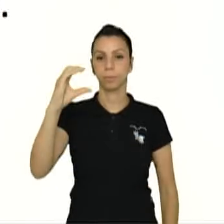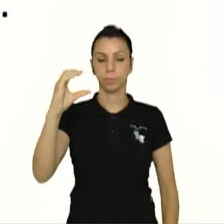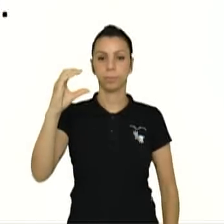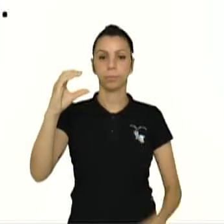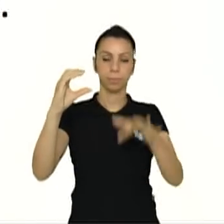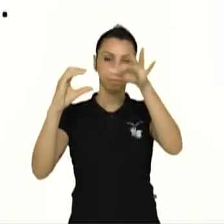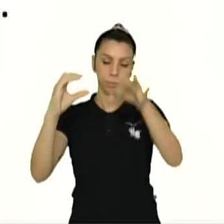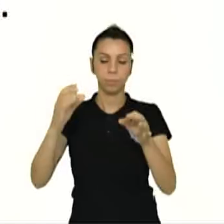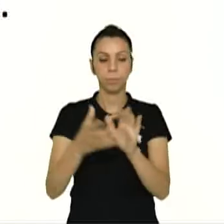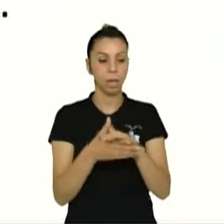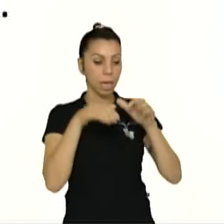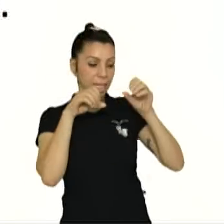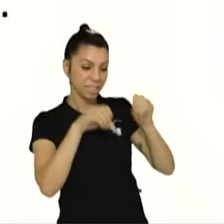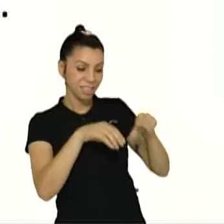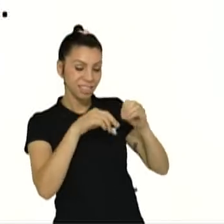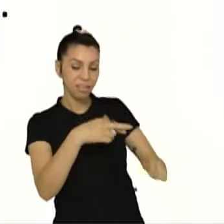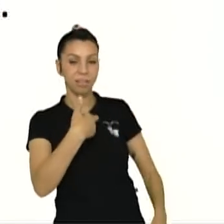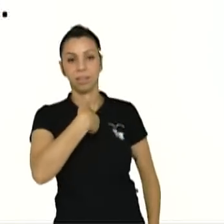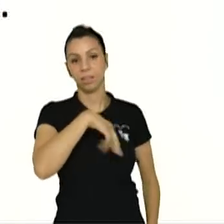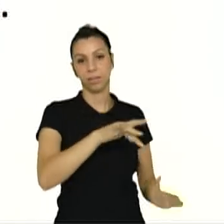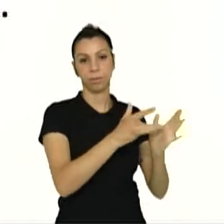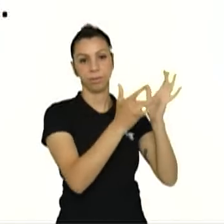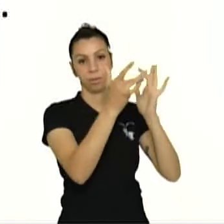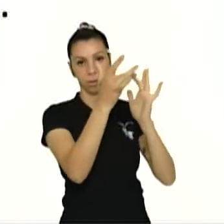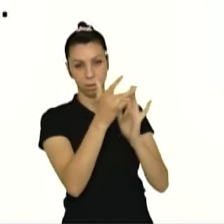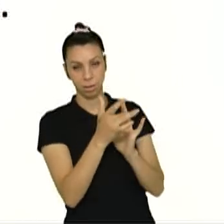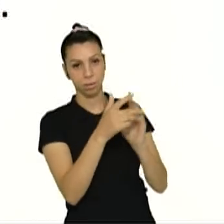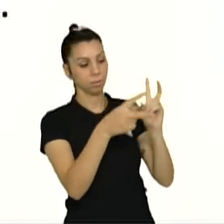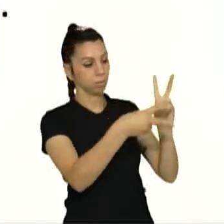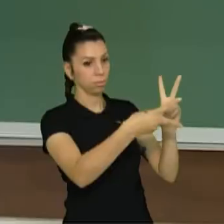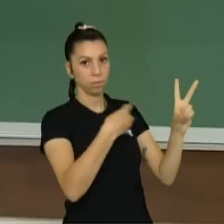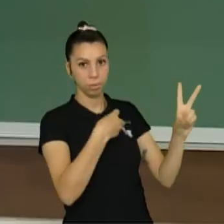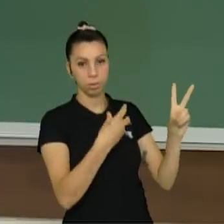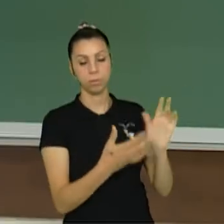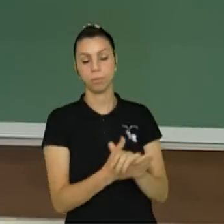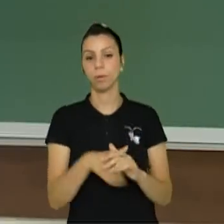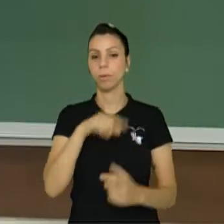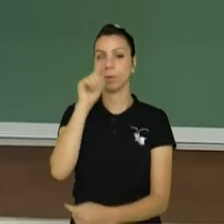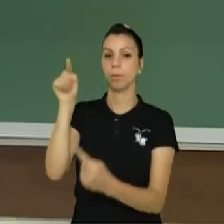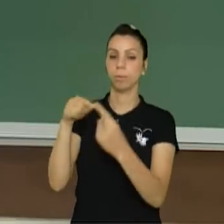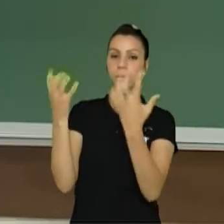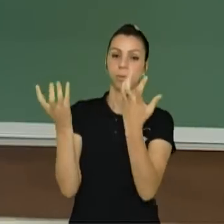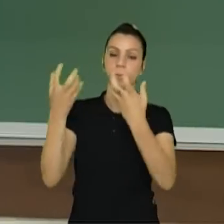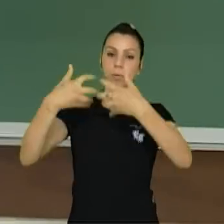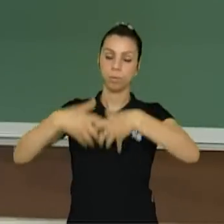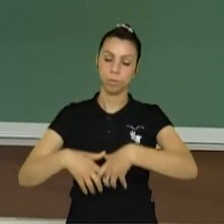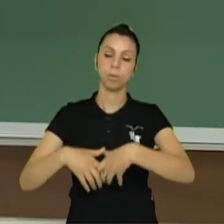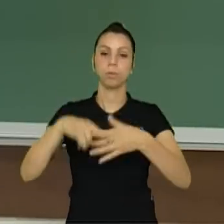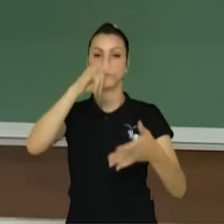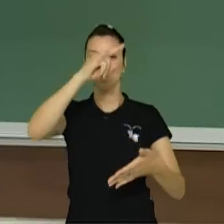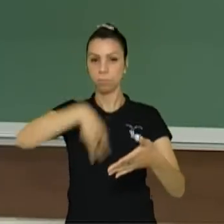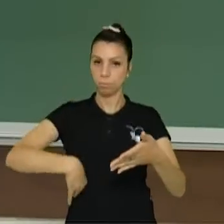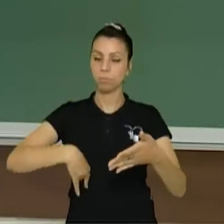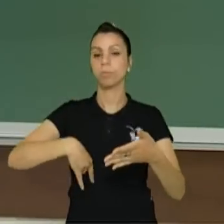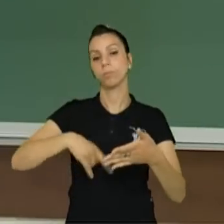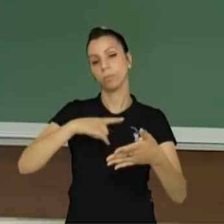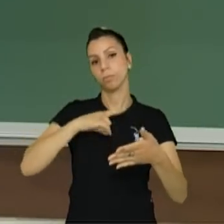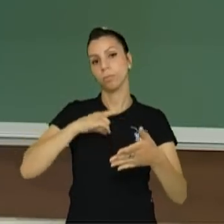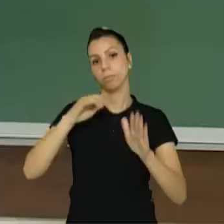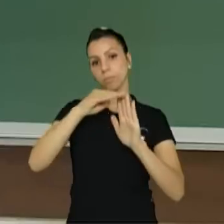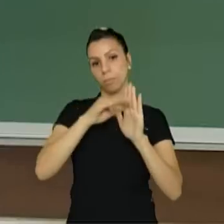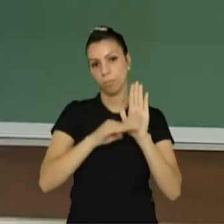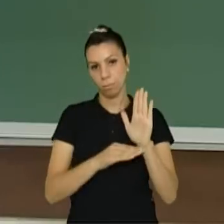povos indígenas. Esse era o objetivo, né? Uma das funções, atribuições do regulamento das